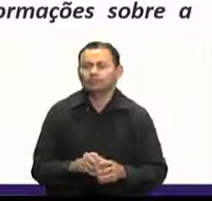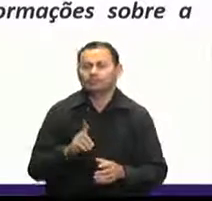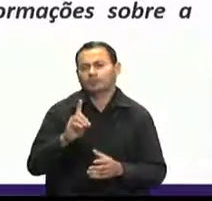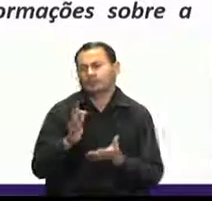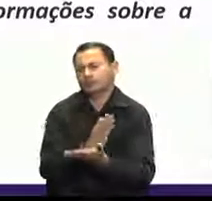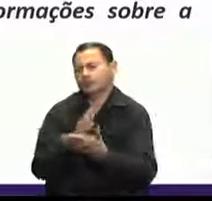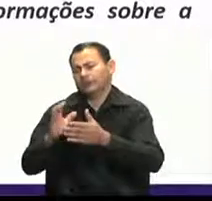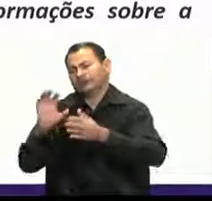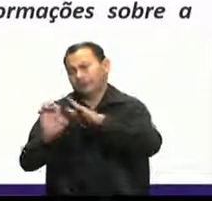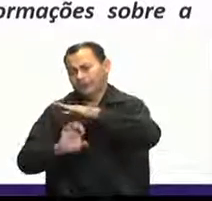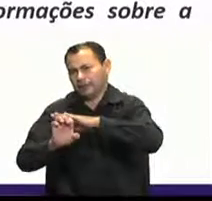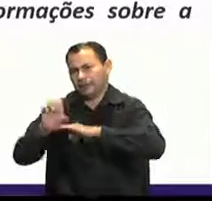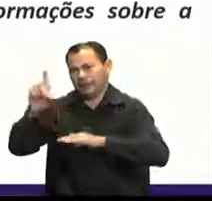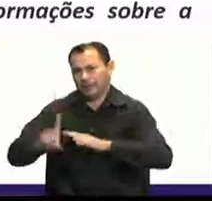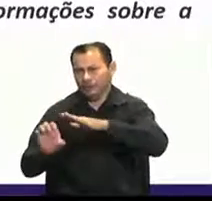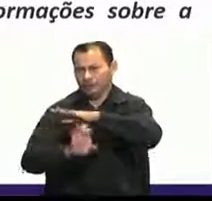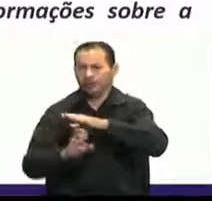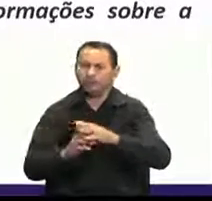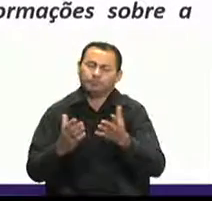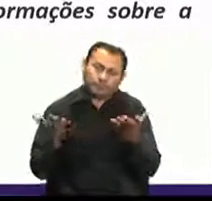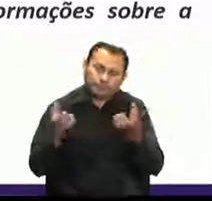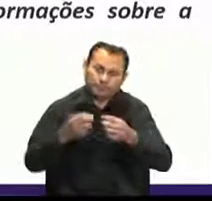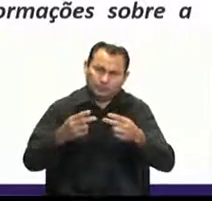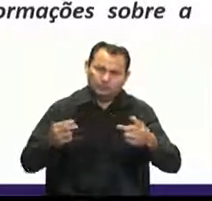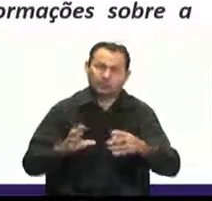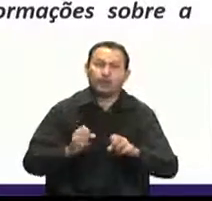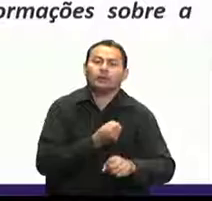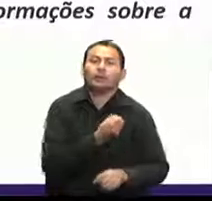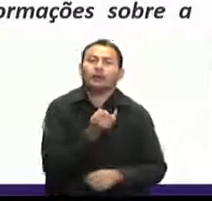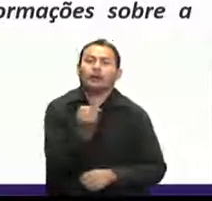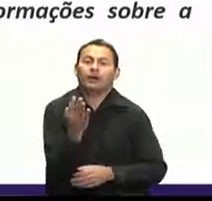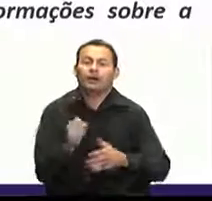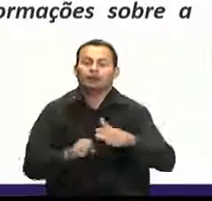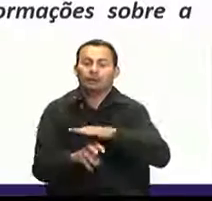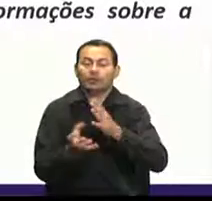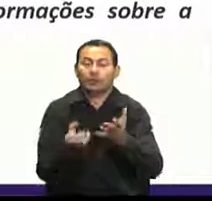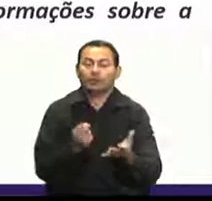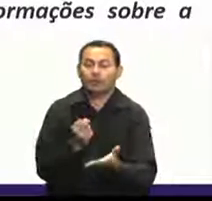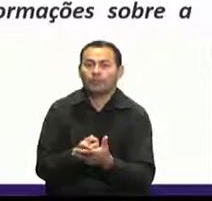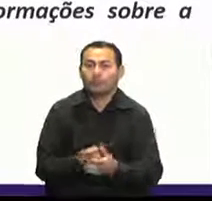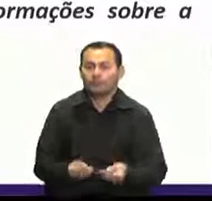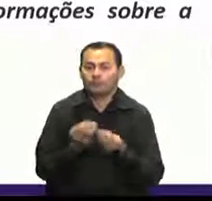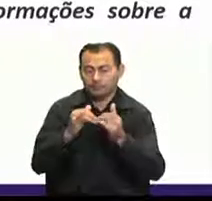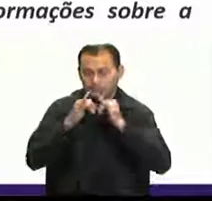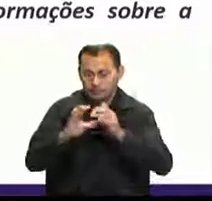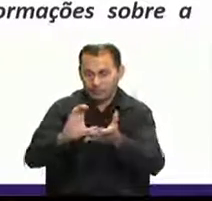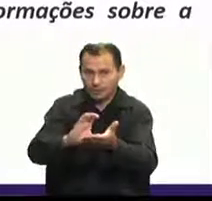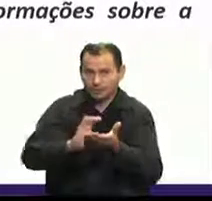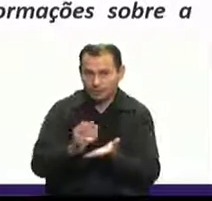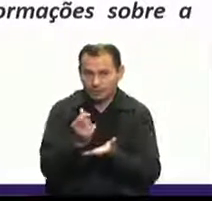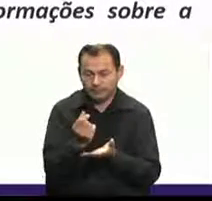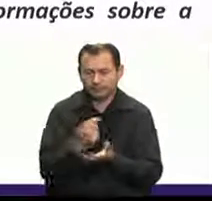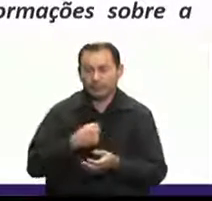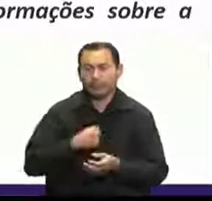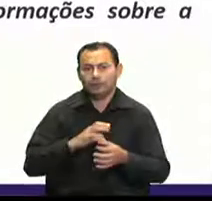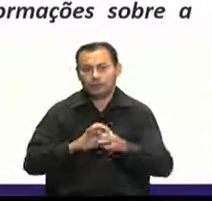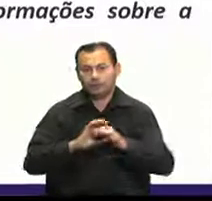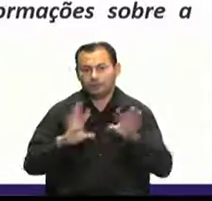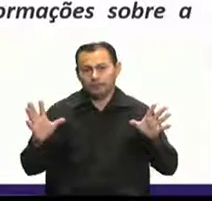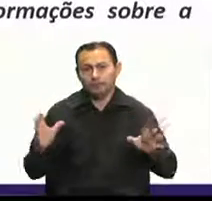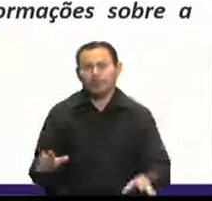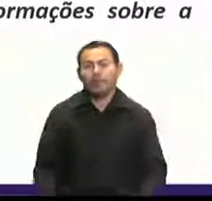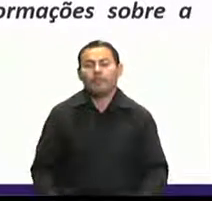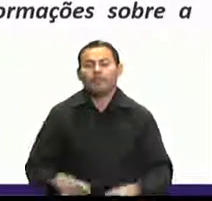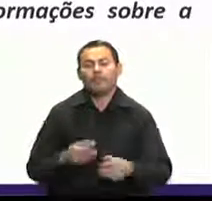determinada empresa de determinado segmento a quantidade de ações que eu quero comprar dado os recursos financeiros que eu tenho disponível